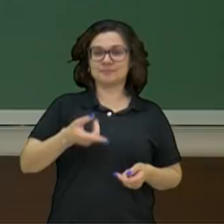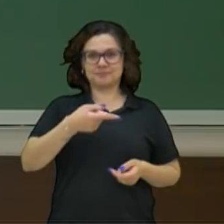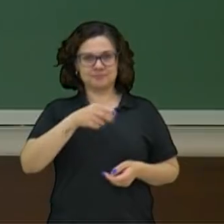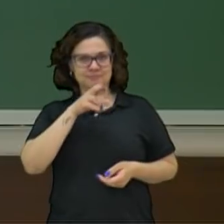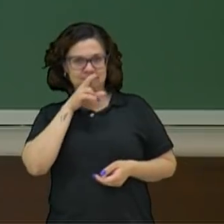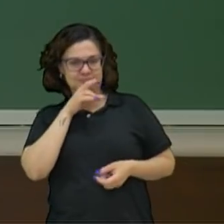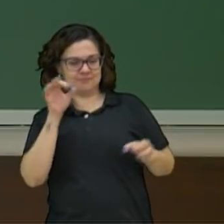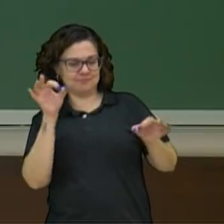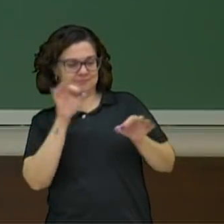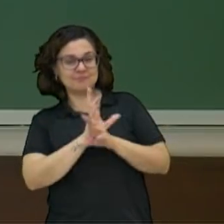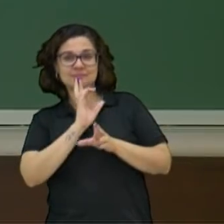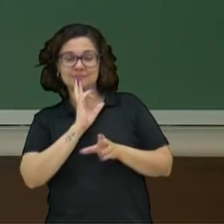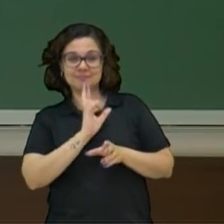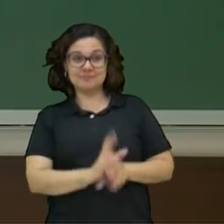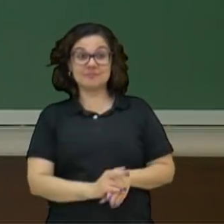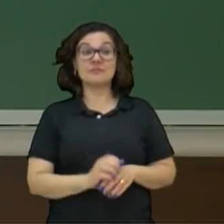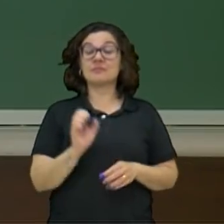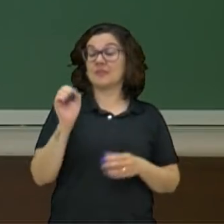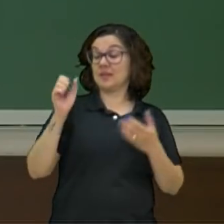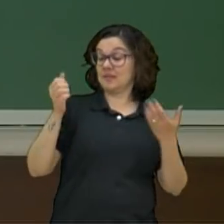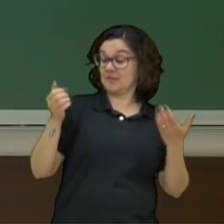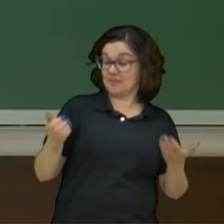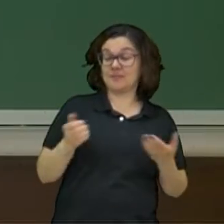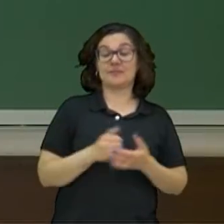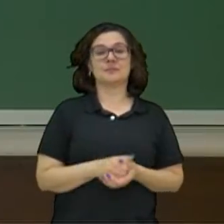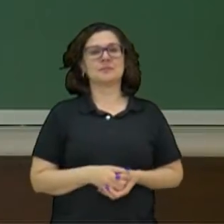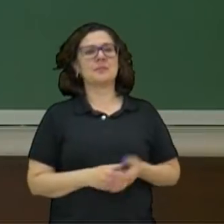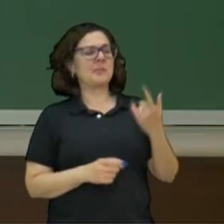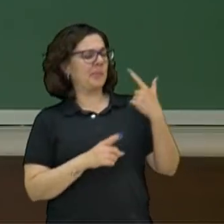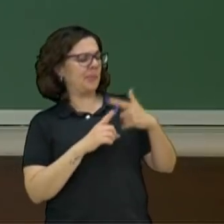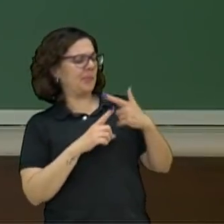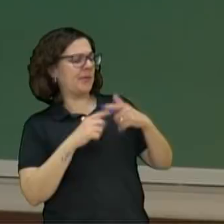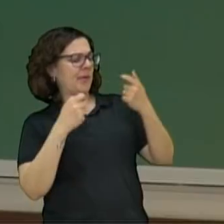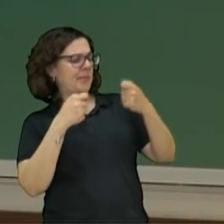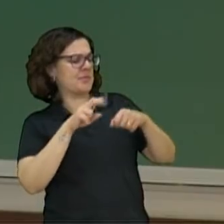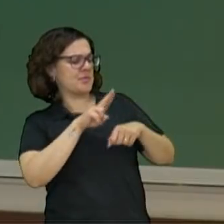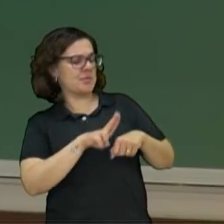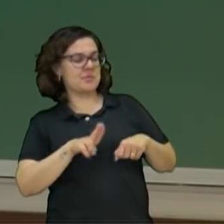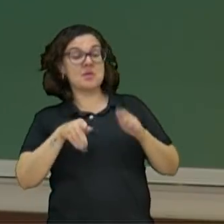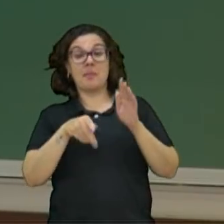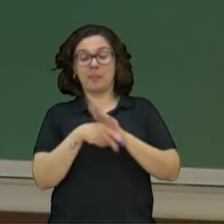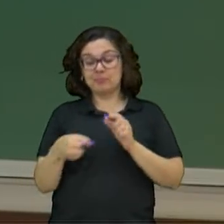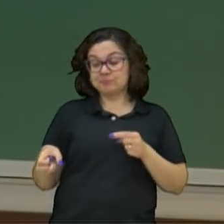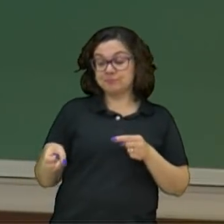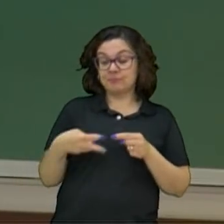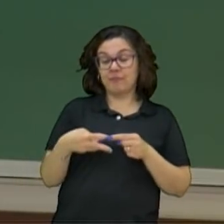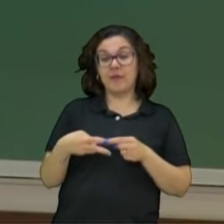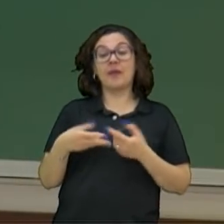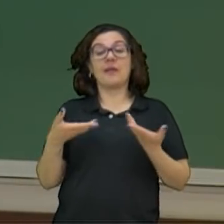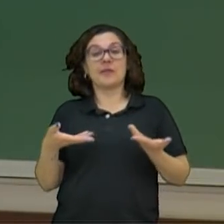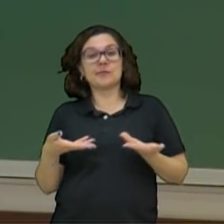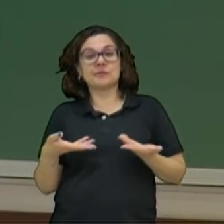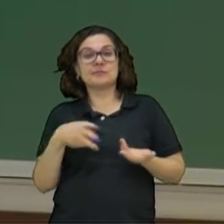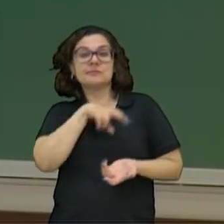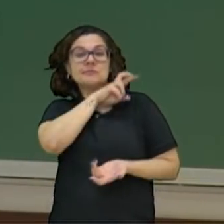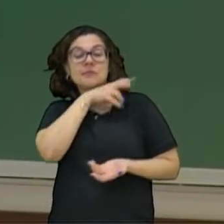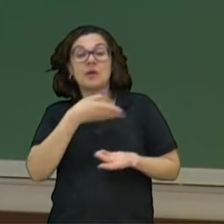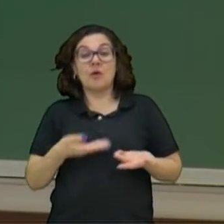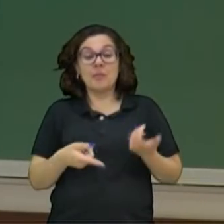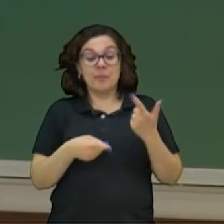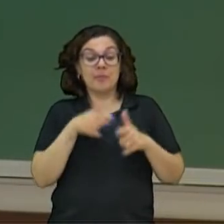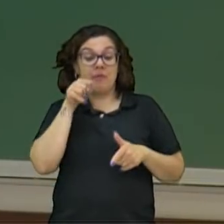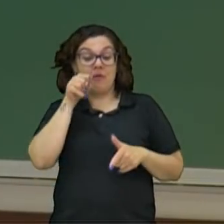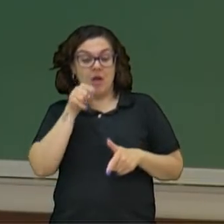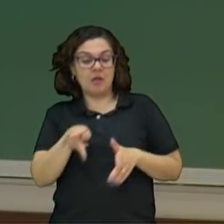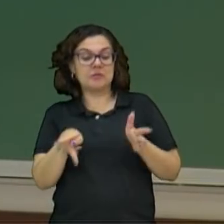Então, conseguiu responder? Seguinte, por que é necessário usar a própria peçonha, né, o próprio veneno? Porque é ali que